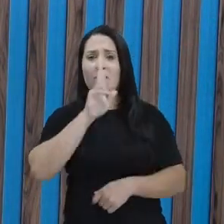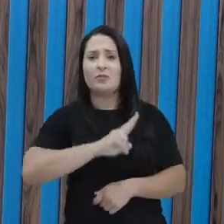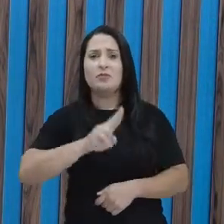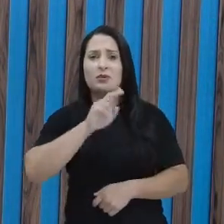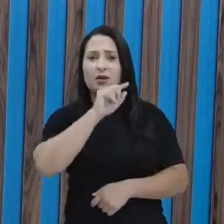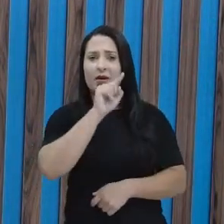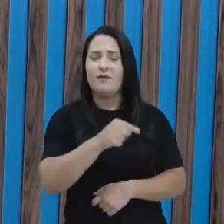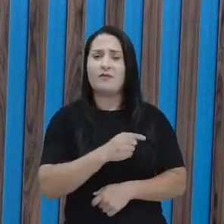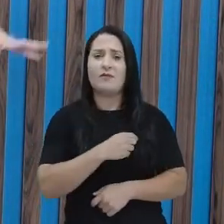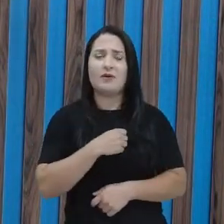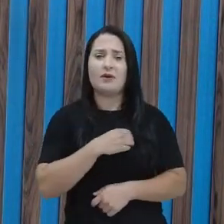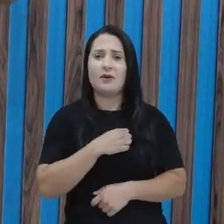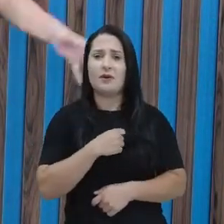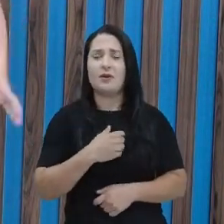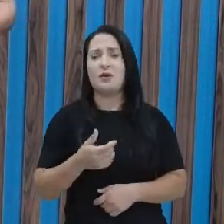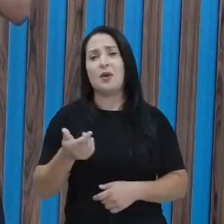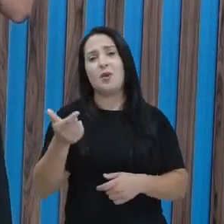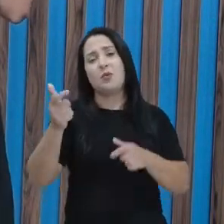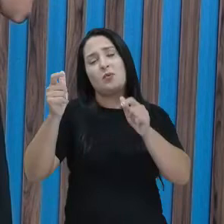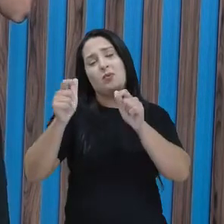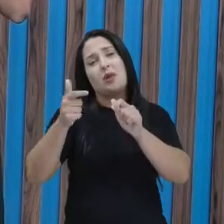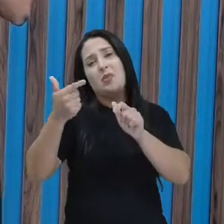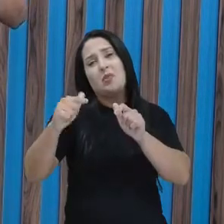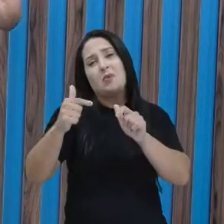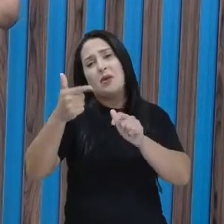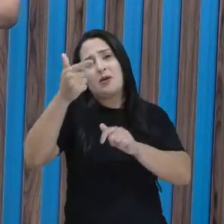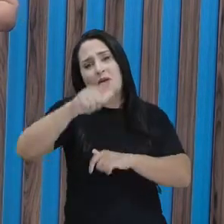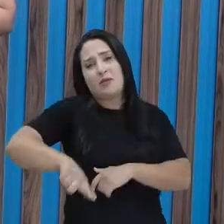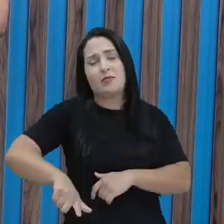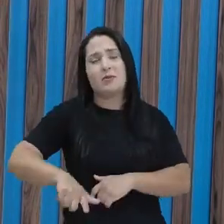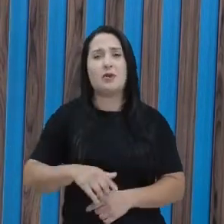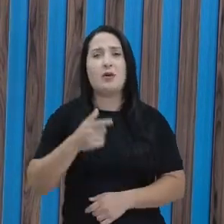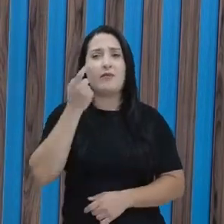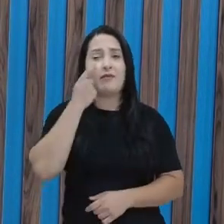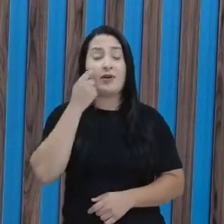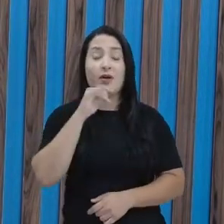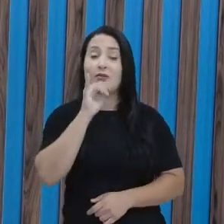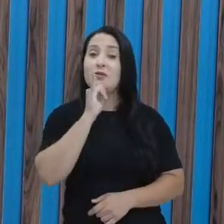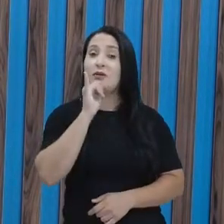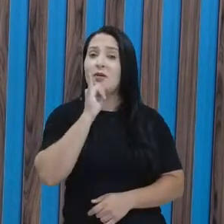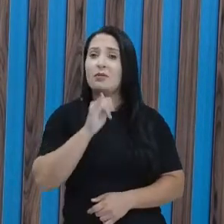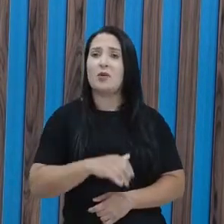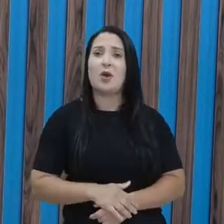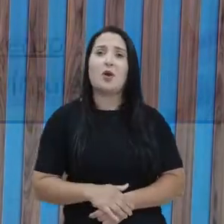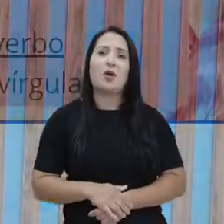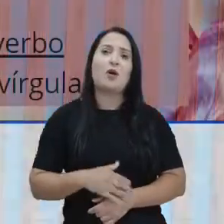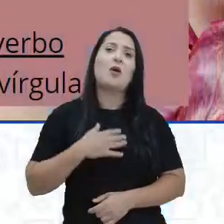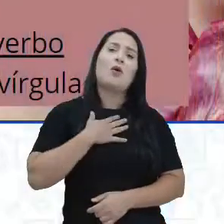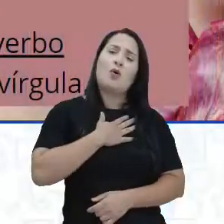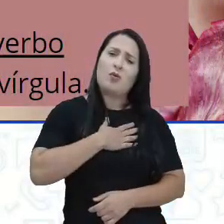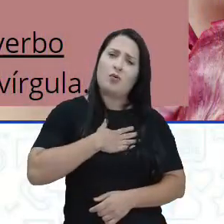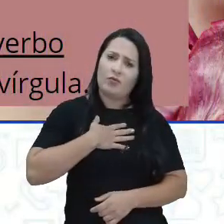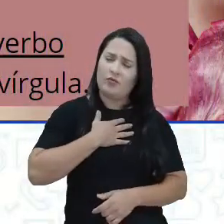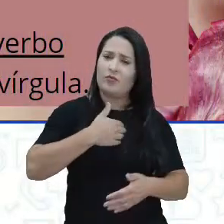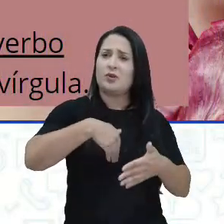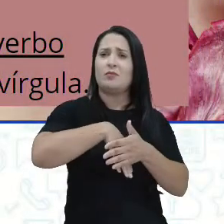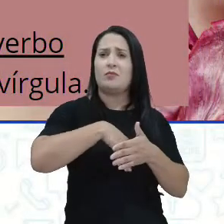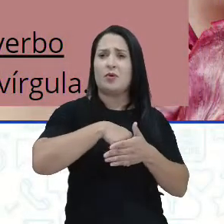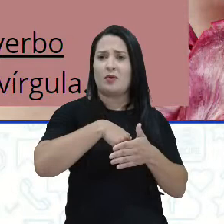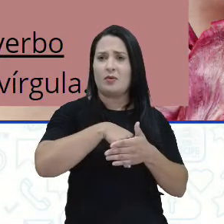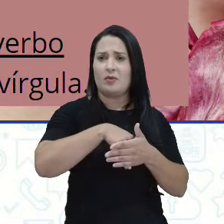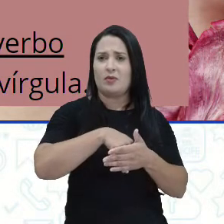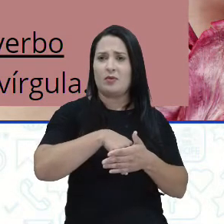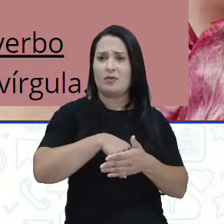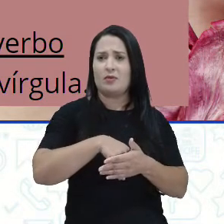termo não repetido. Então, a gente vai agora observar o exemplo, tá? Ó, eu gosto de futebol.